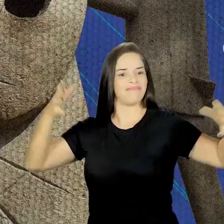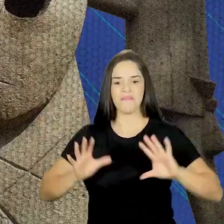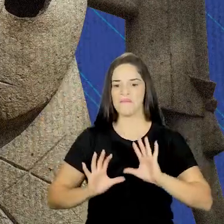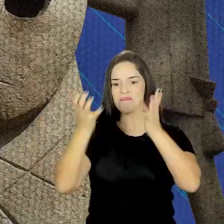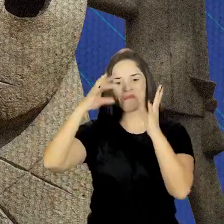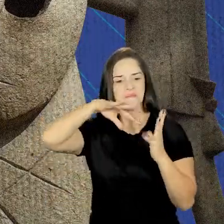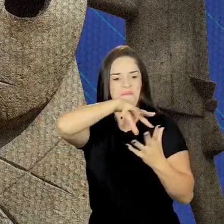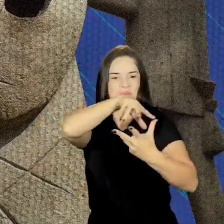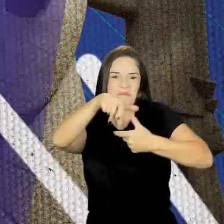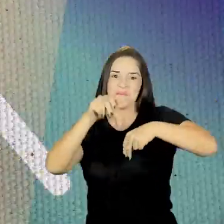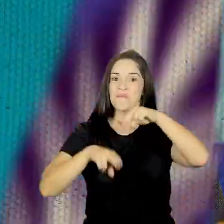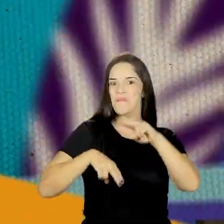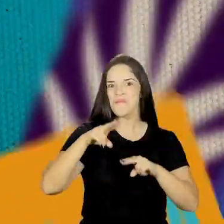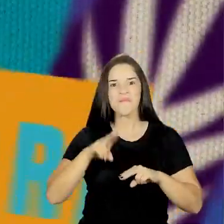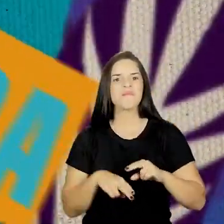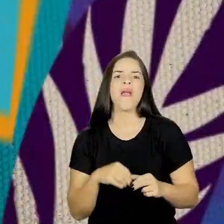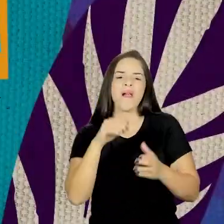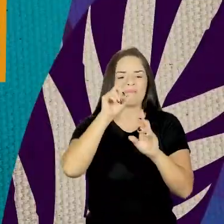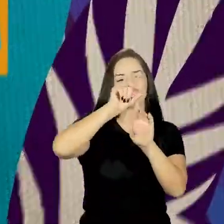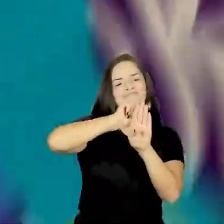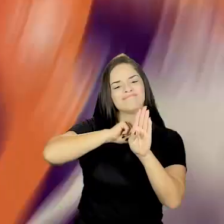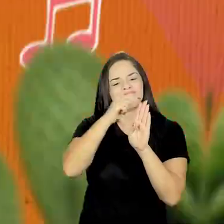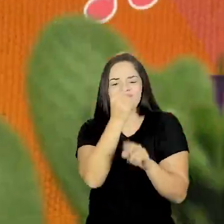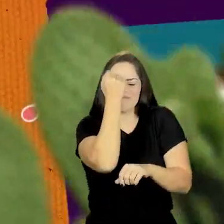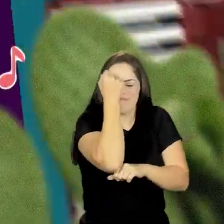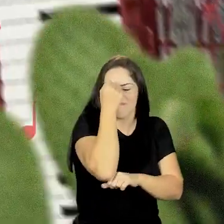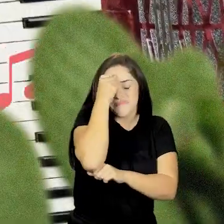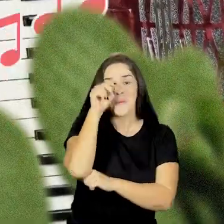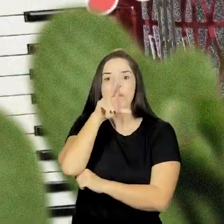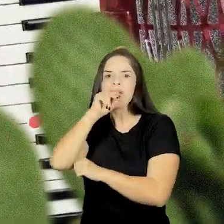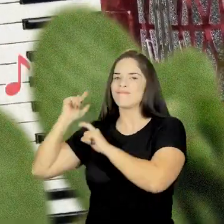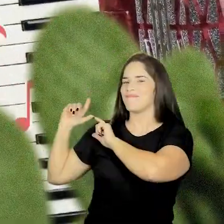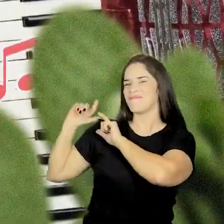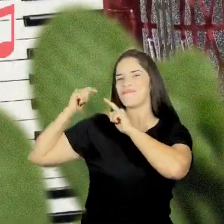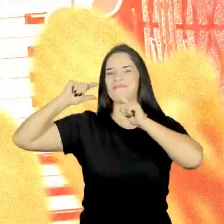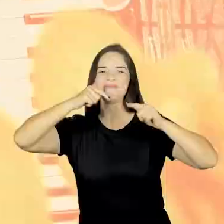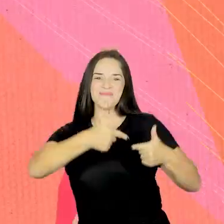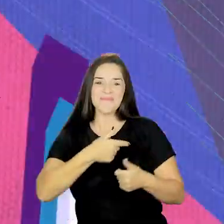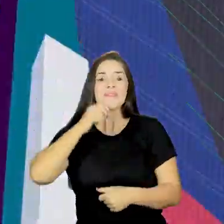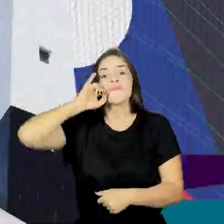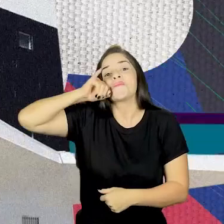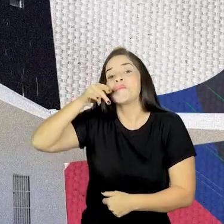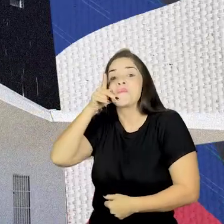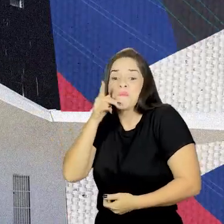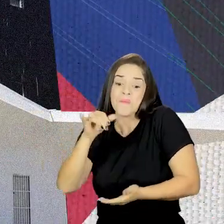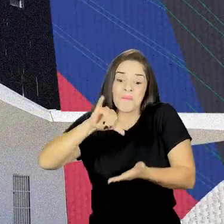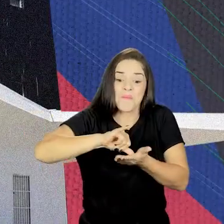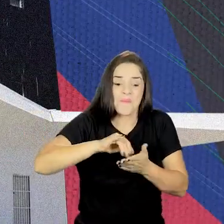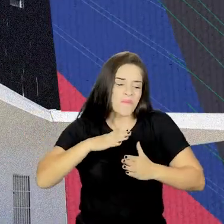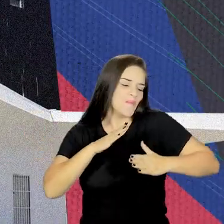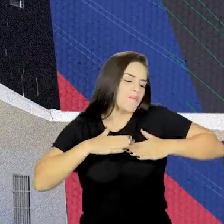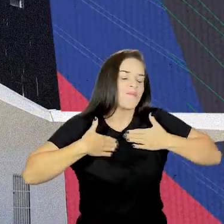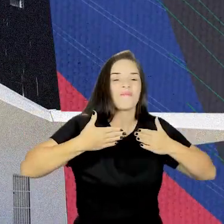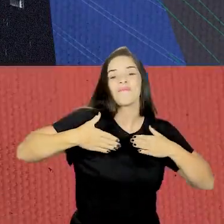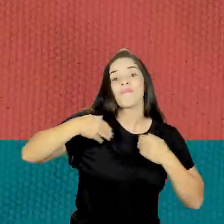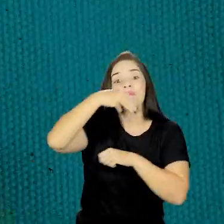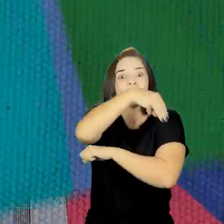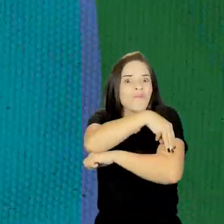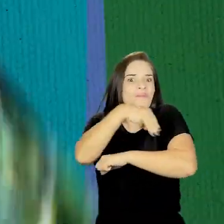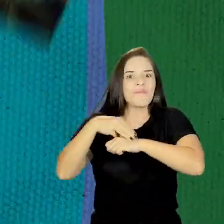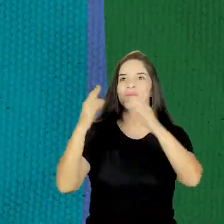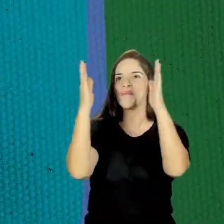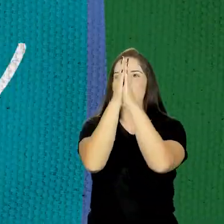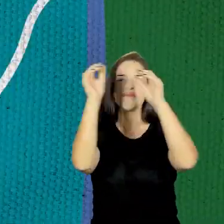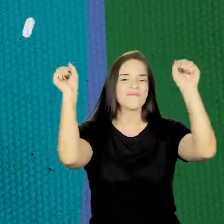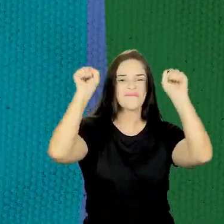Grande, o maior São João da terra. Bananeiras, pé de serra, Patos virou tradição. João Pessoa, capital da alegria.